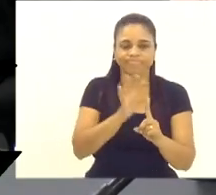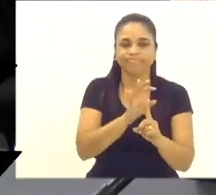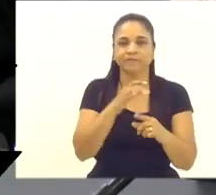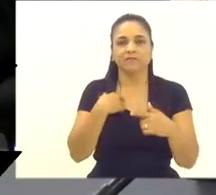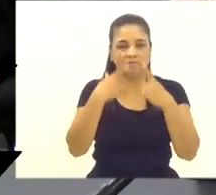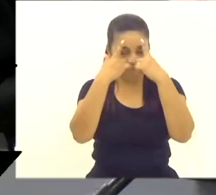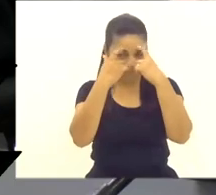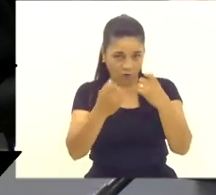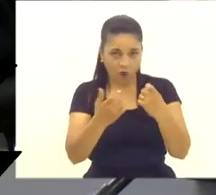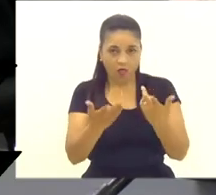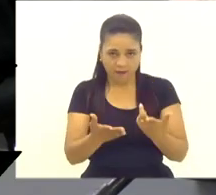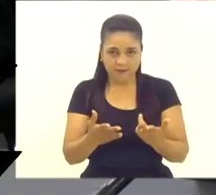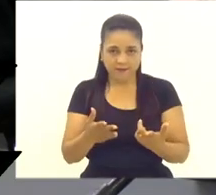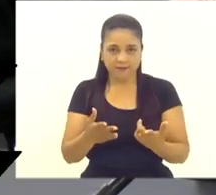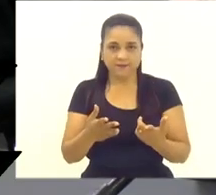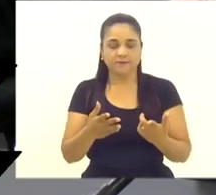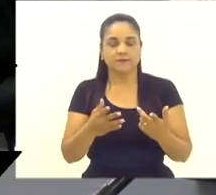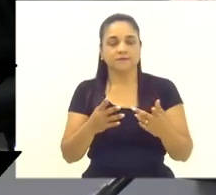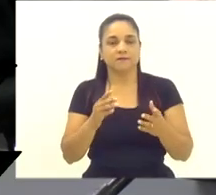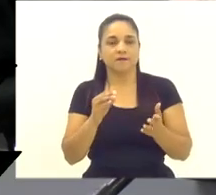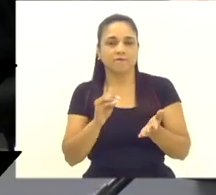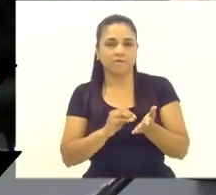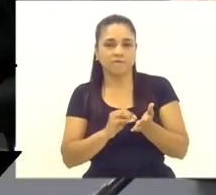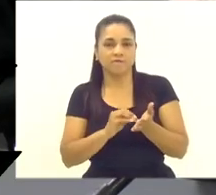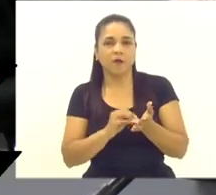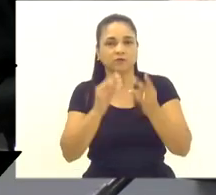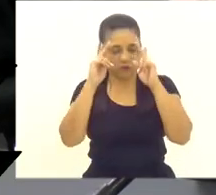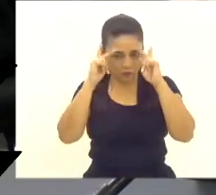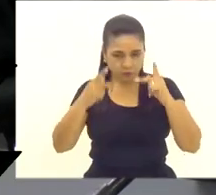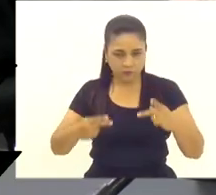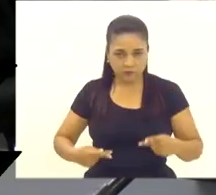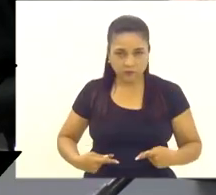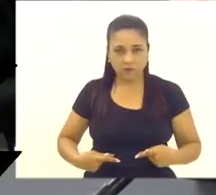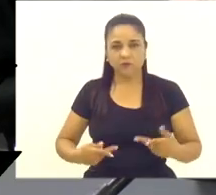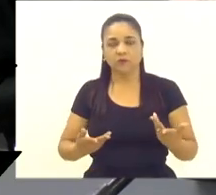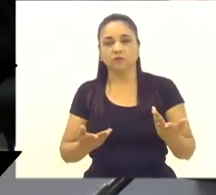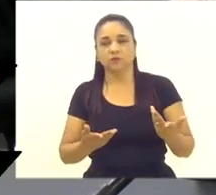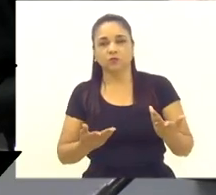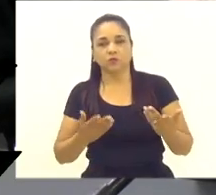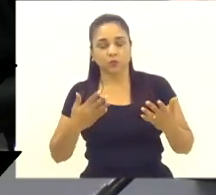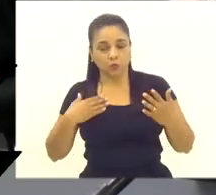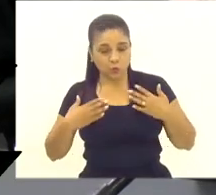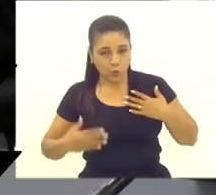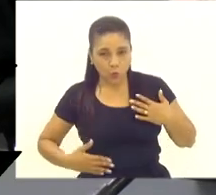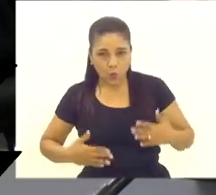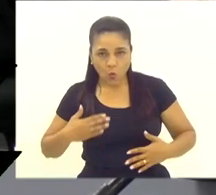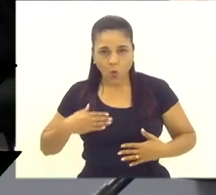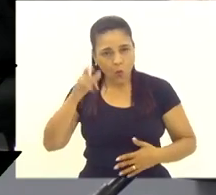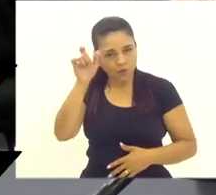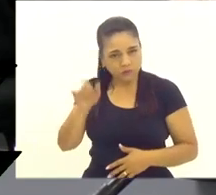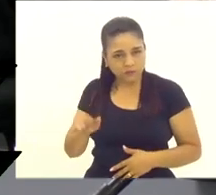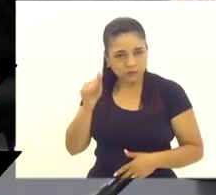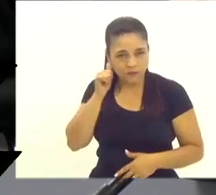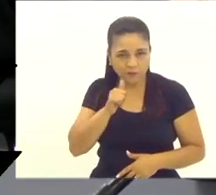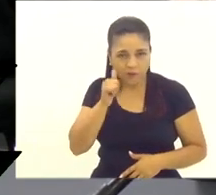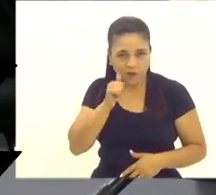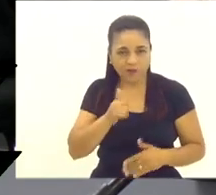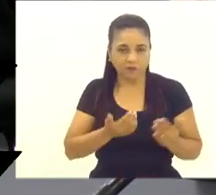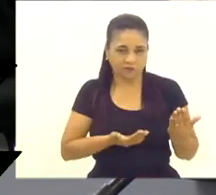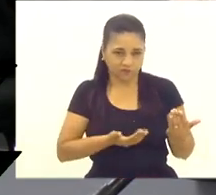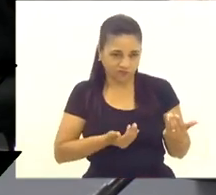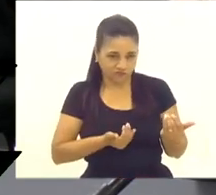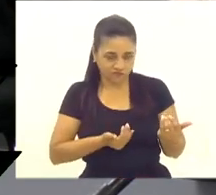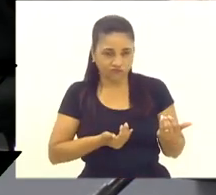ataques esse tipo de ataque de desumanização né uma uma misoginia uma desorganização do corpo da mulher da mulher mais jovem